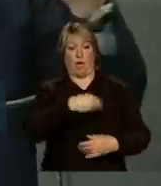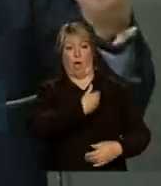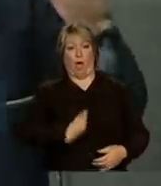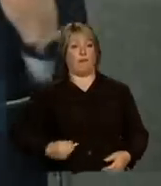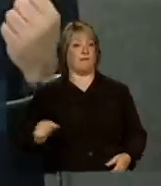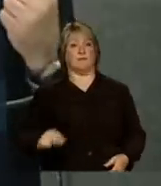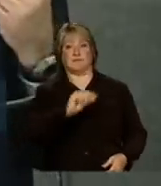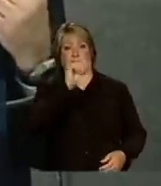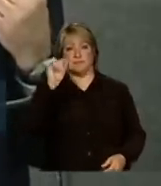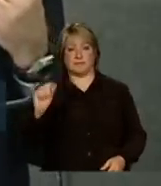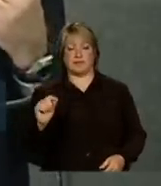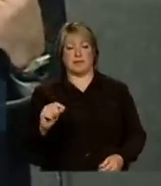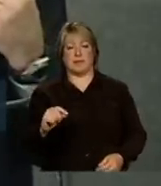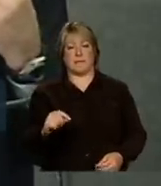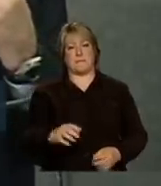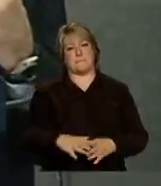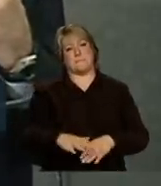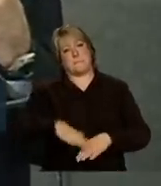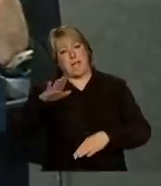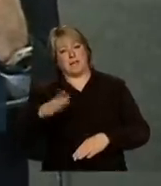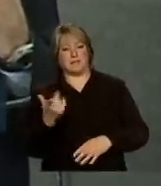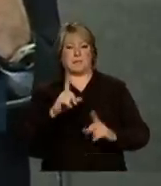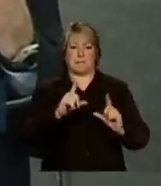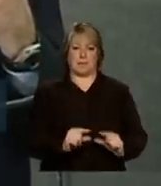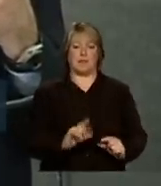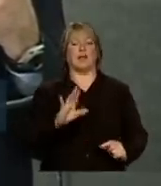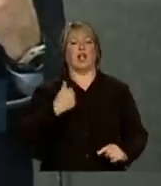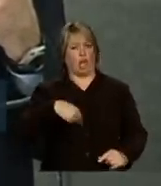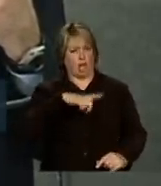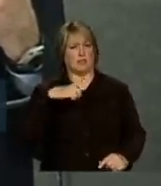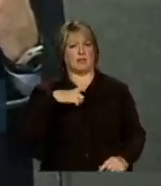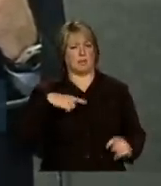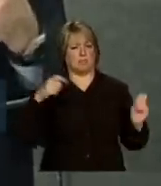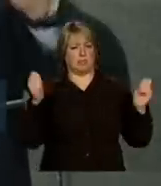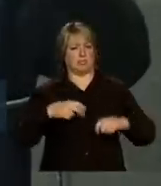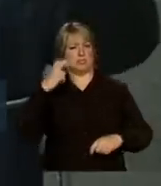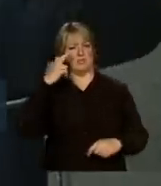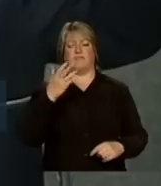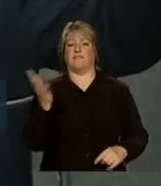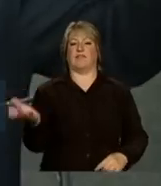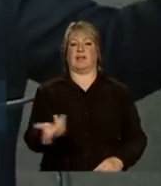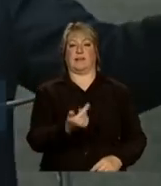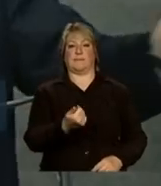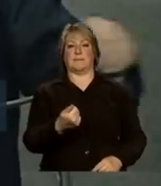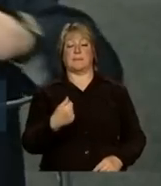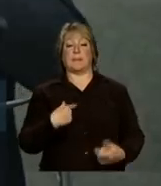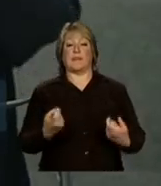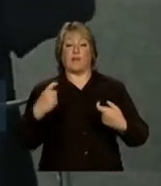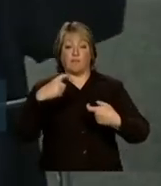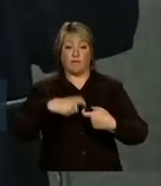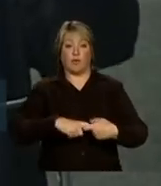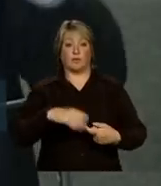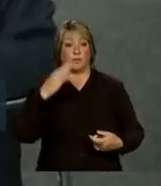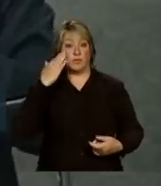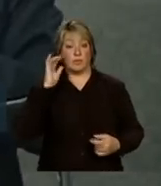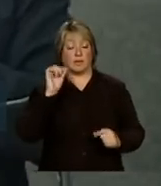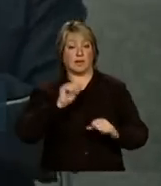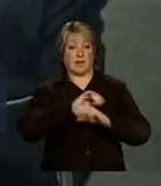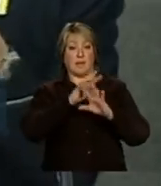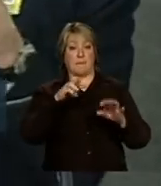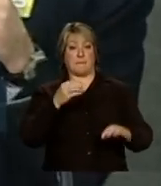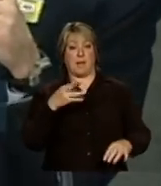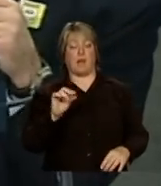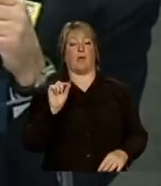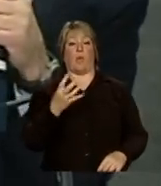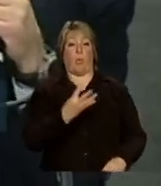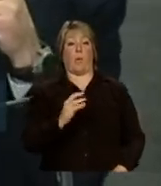em maior menor escala que nós temos um potencial Fantástico Tá certo e eu volto no raciocínio macro